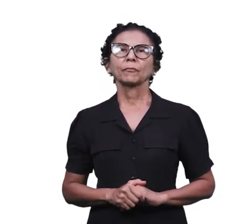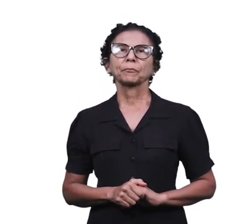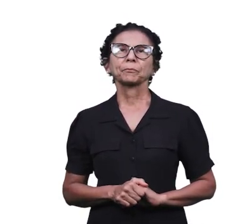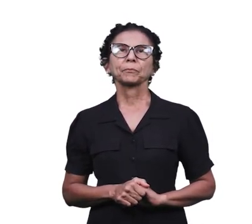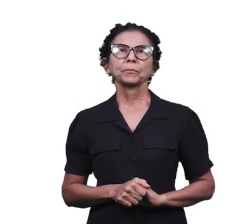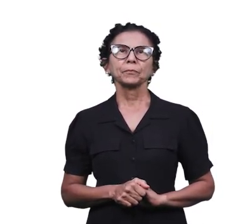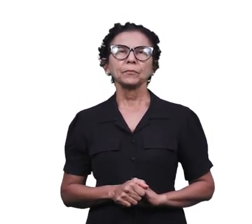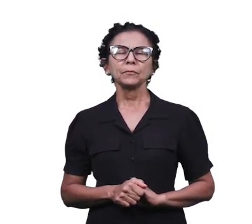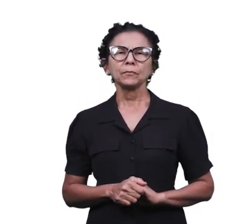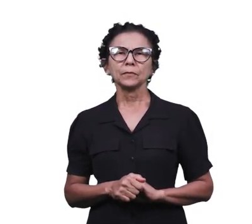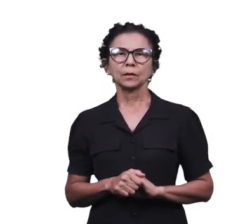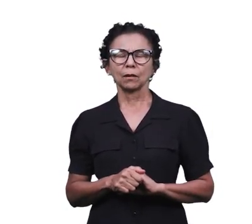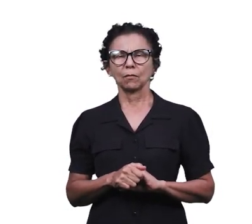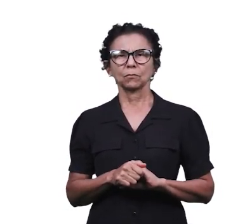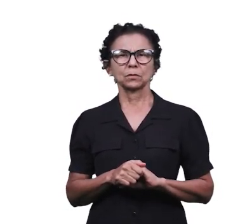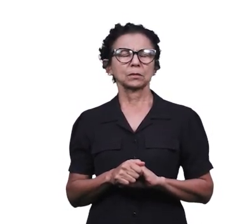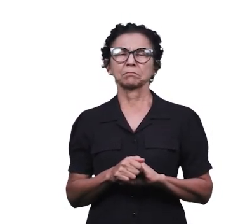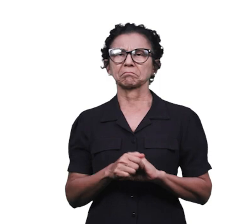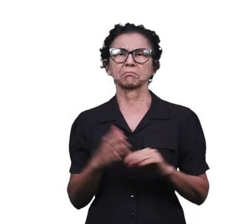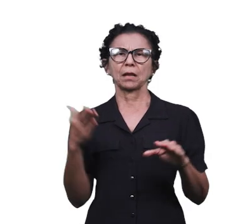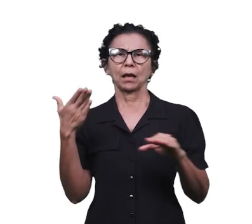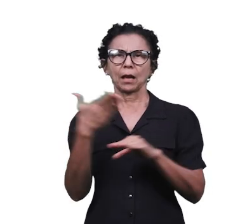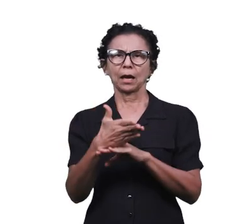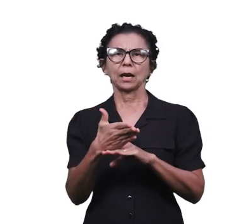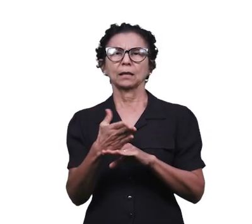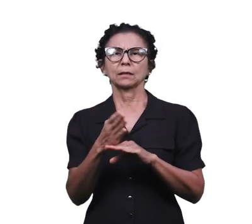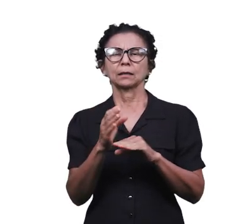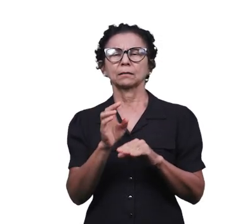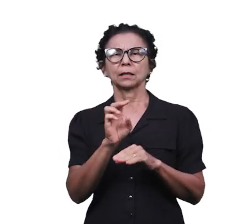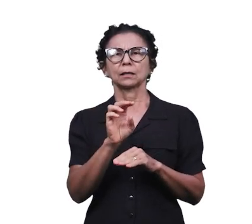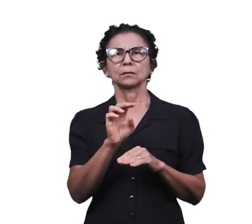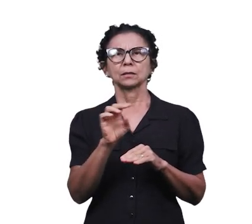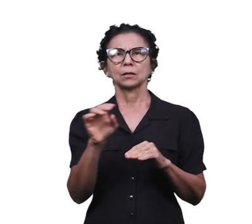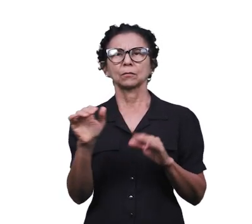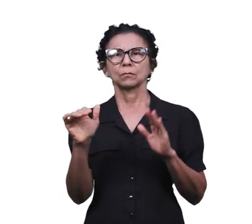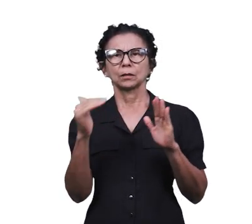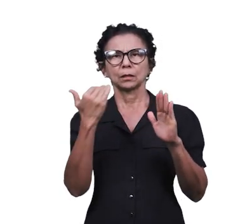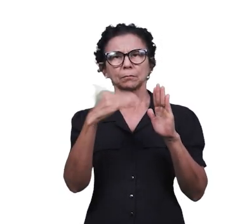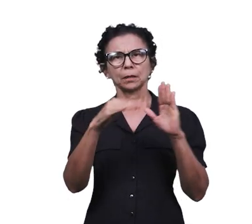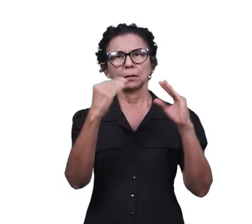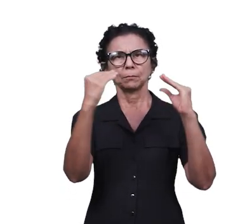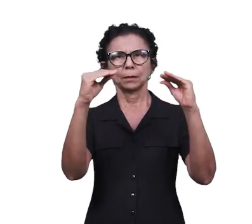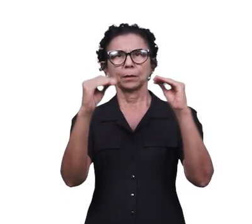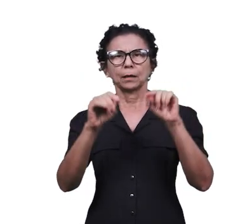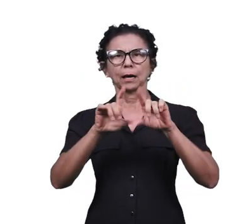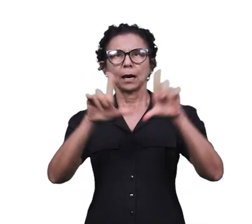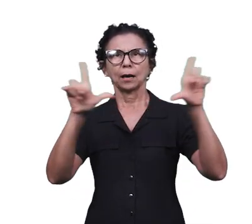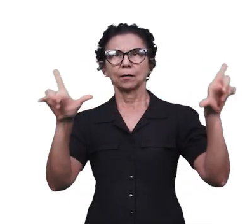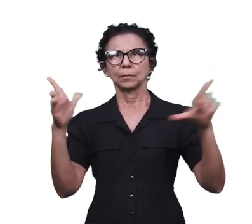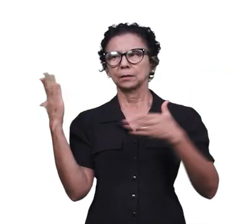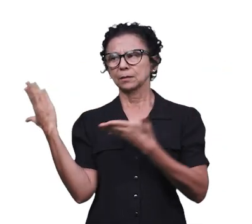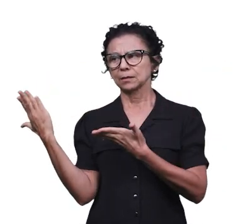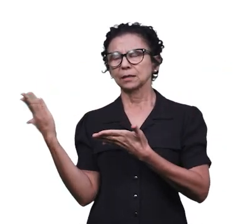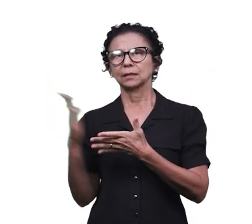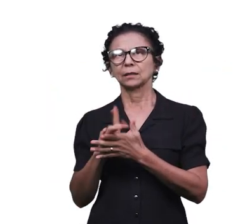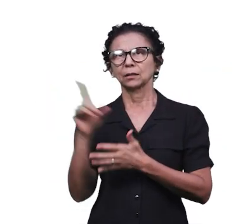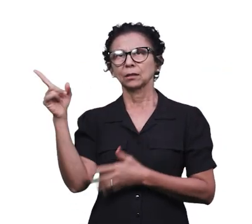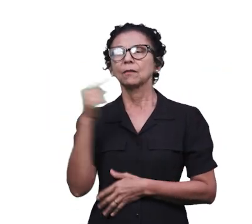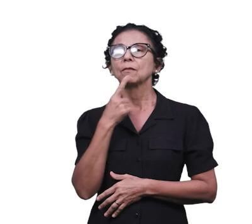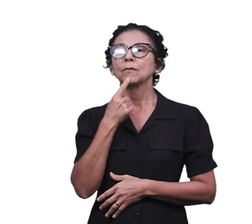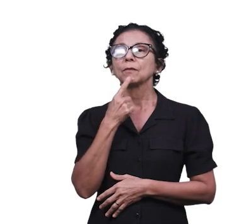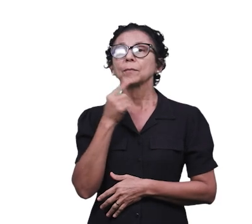seu e-mail e aí abre-se essa tela. Aí eu estou até apontando com a seta ali, né? As pessoas são